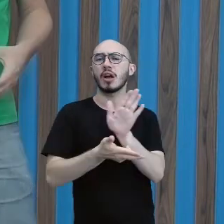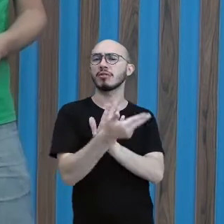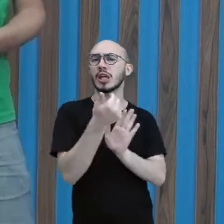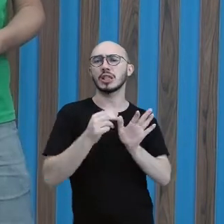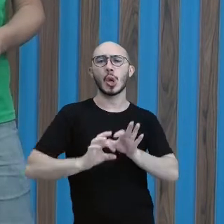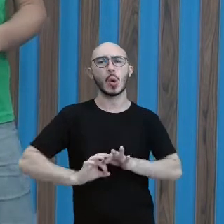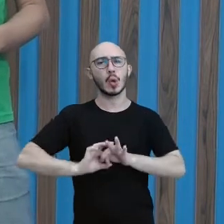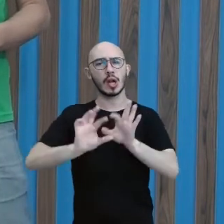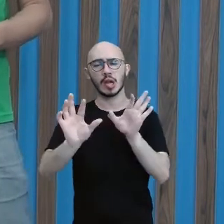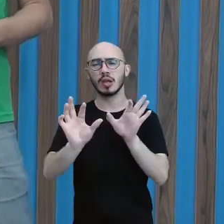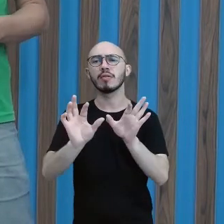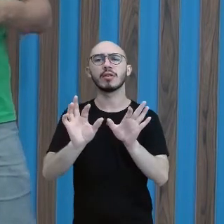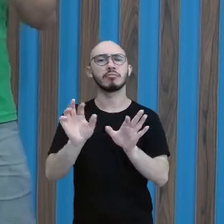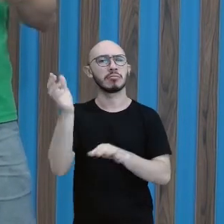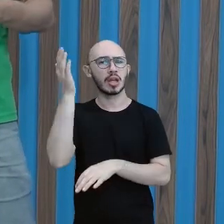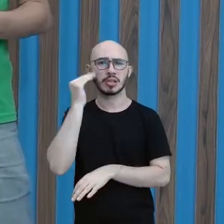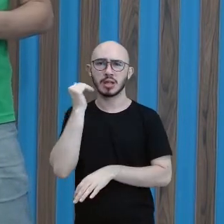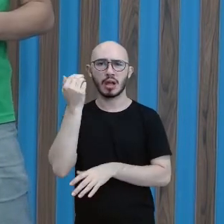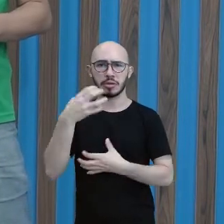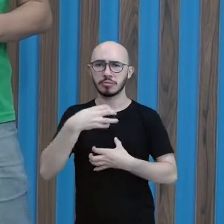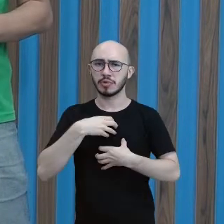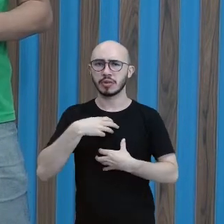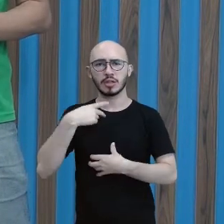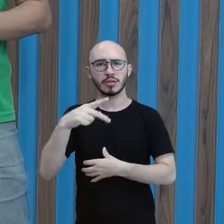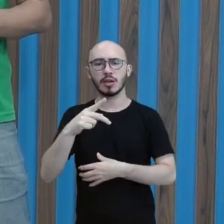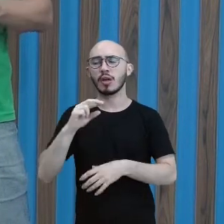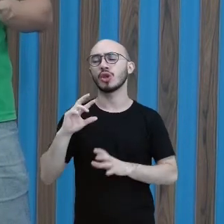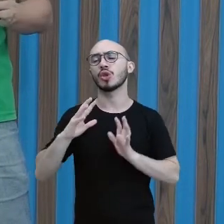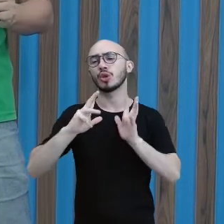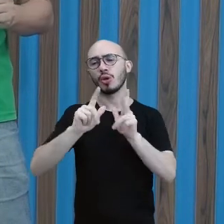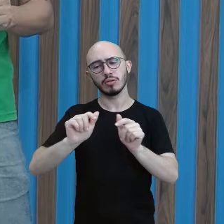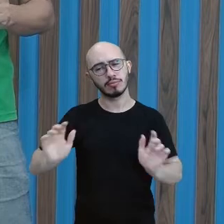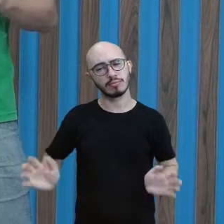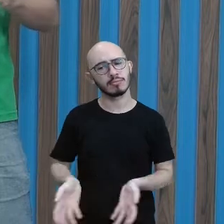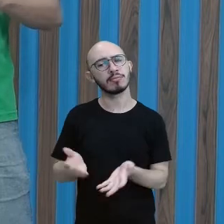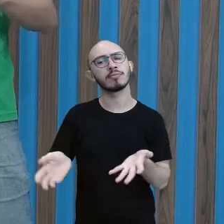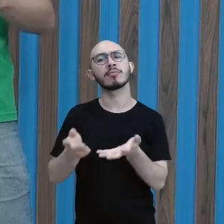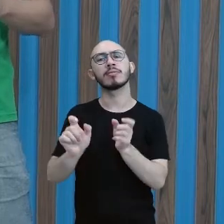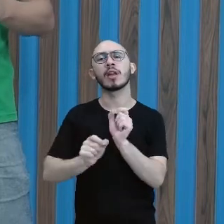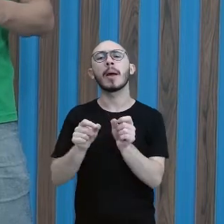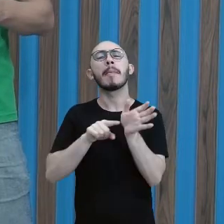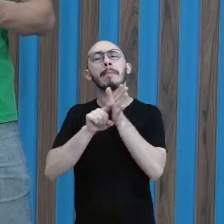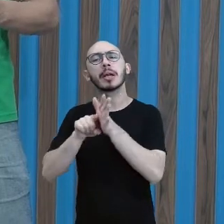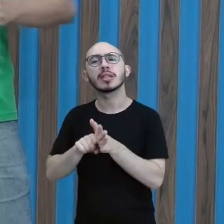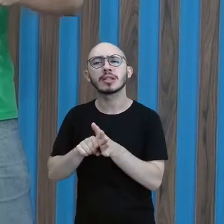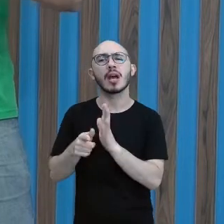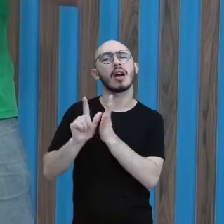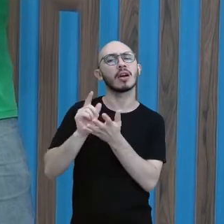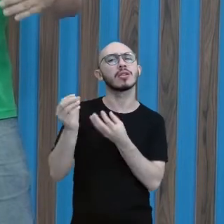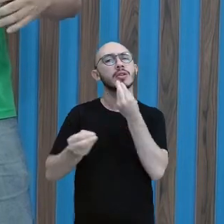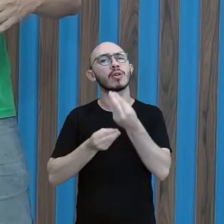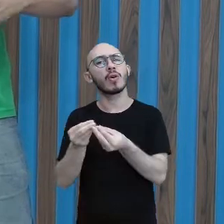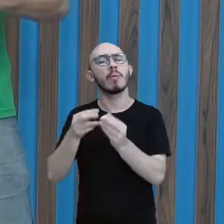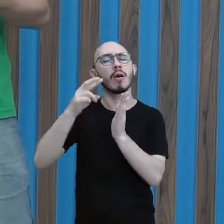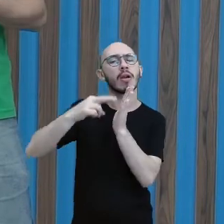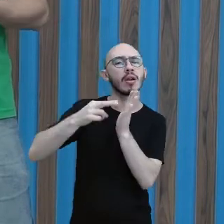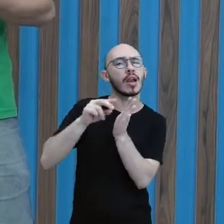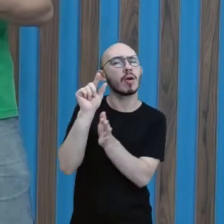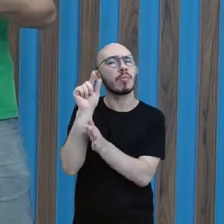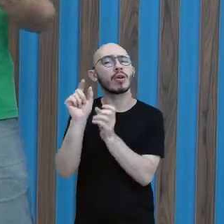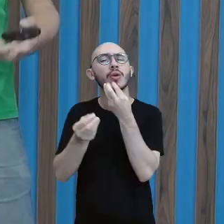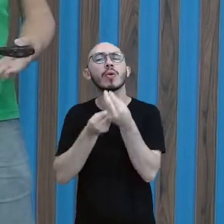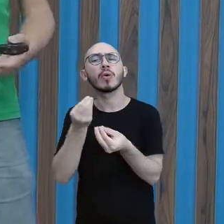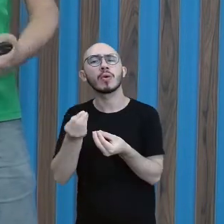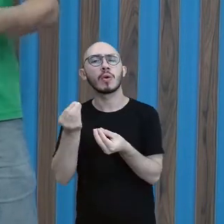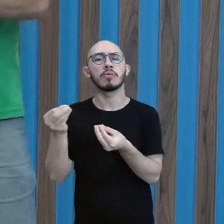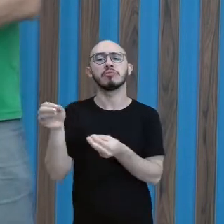você sabe, então todos vão ser valorizados, tá bom? Então, vamos pensar e pesquisar um pouquinho antes, né? Vamos tentar ler de que